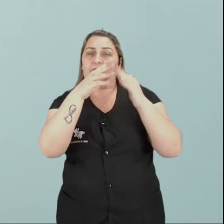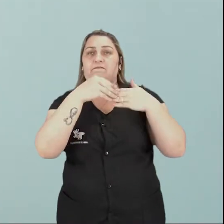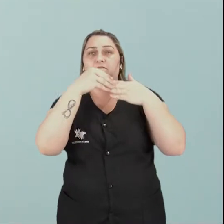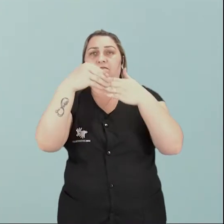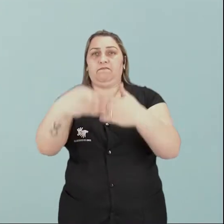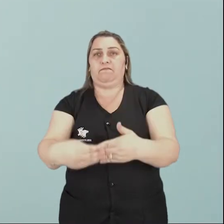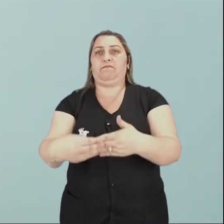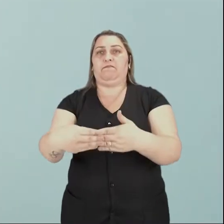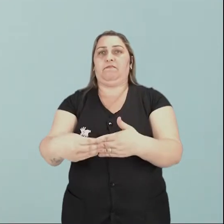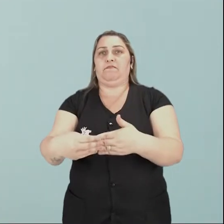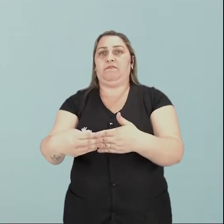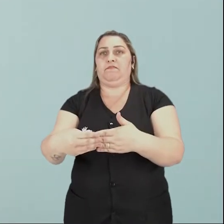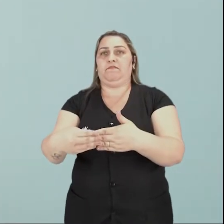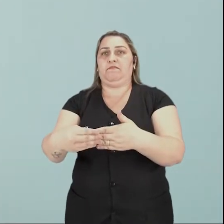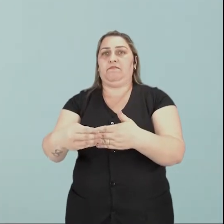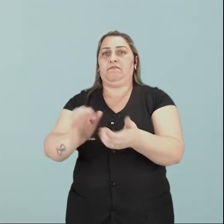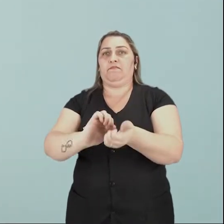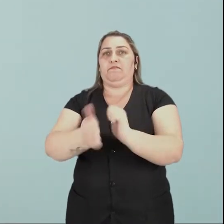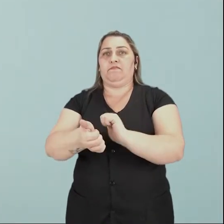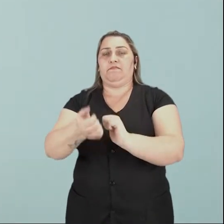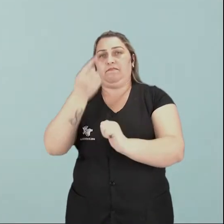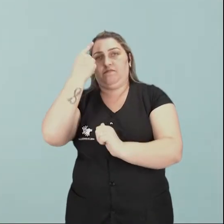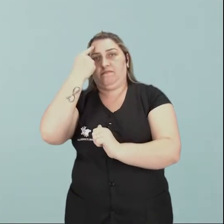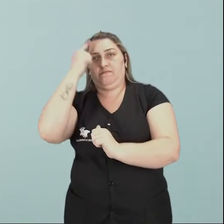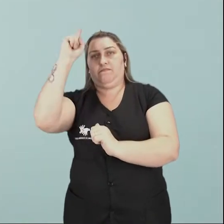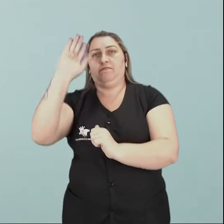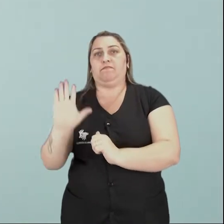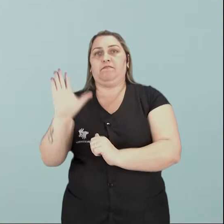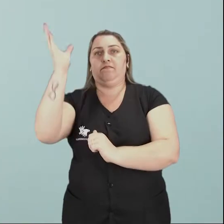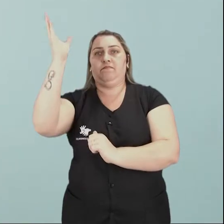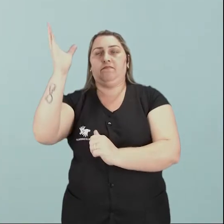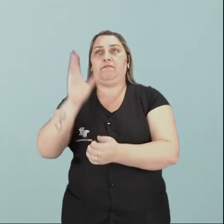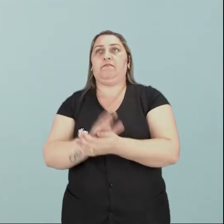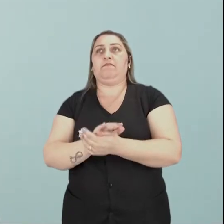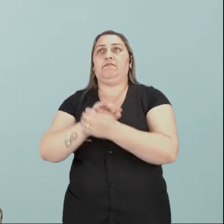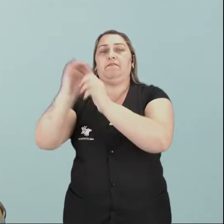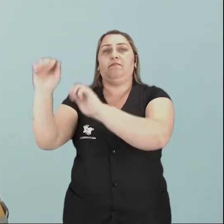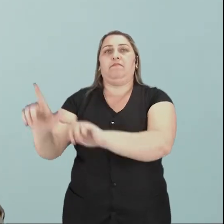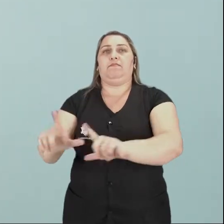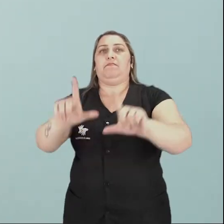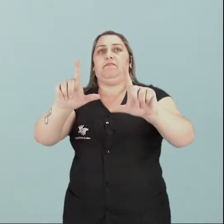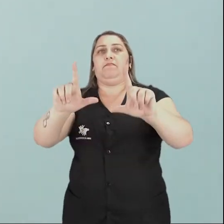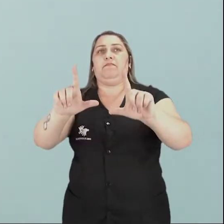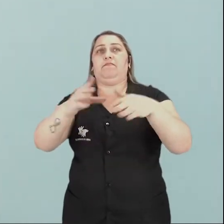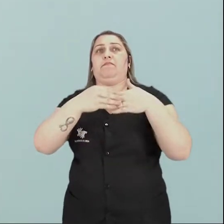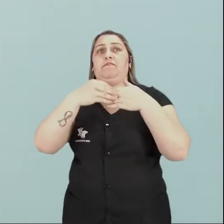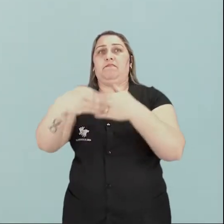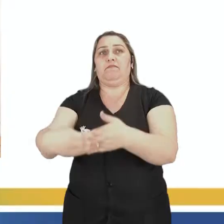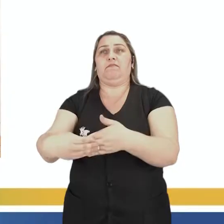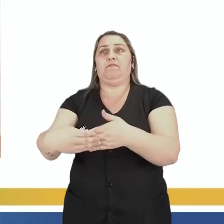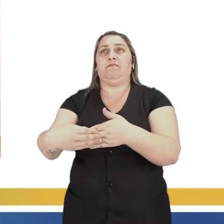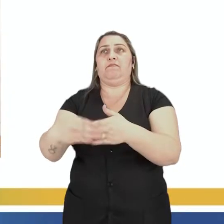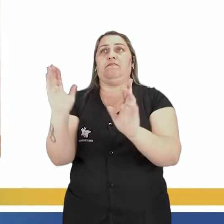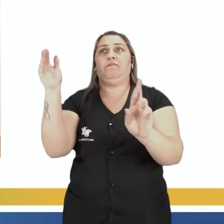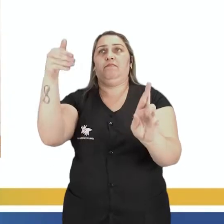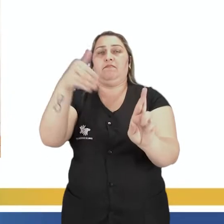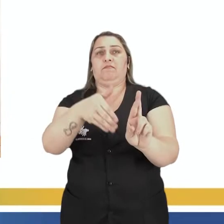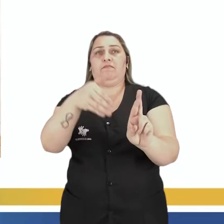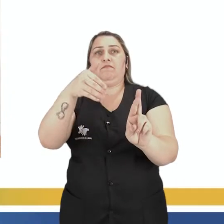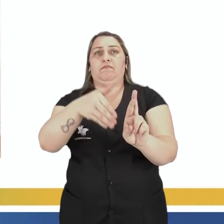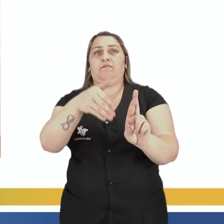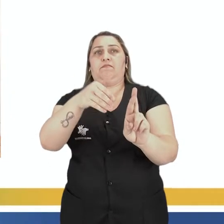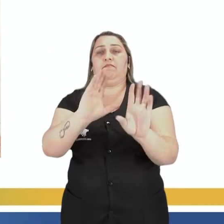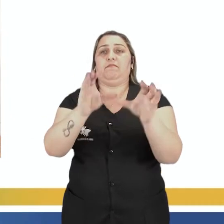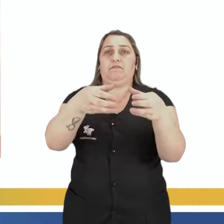levar esses jogos e a improvisação a acontecer. Acompanha na tela. Eu trago para você uma referência de